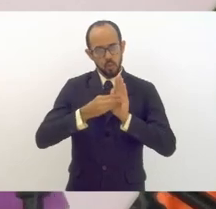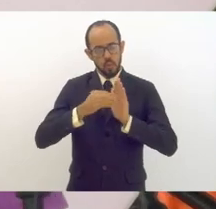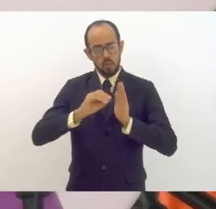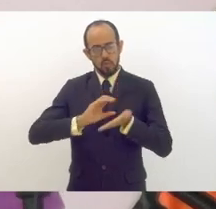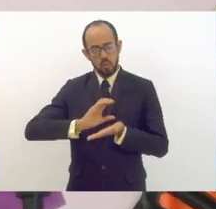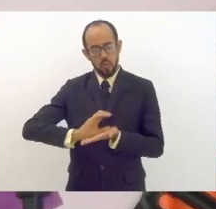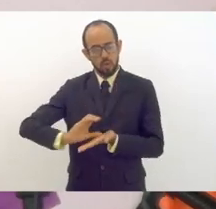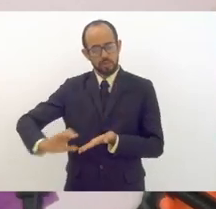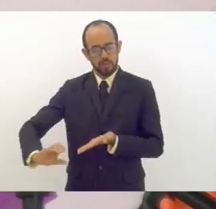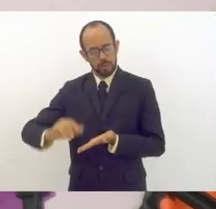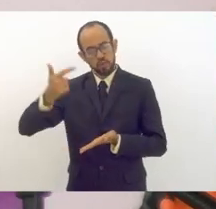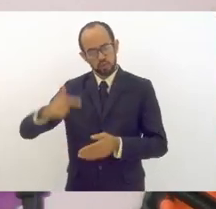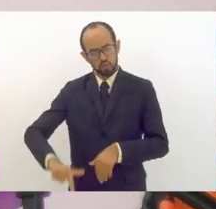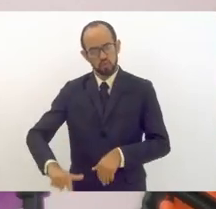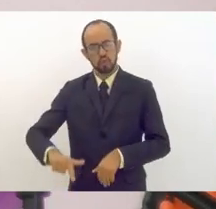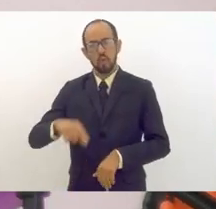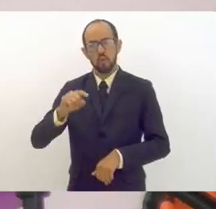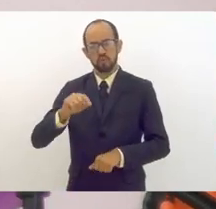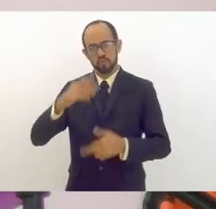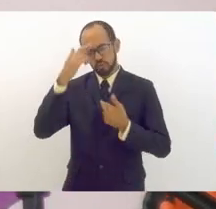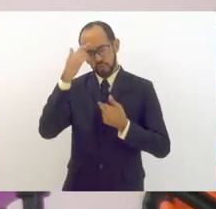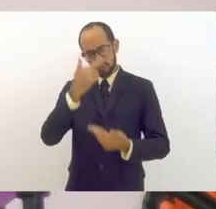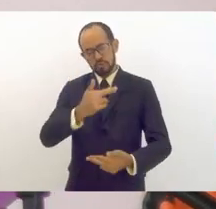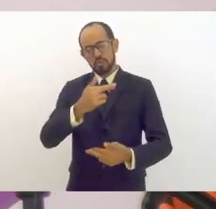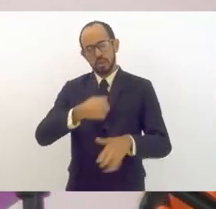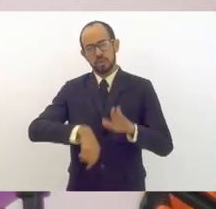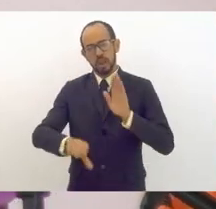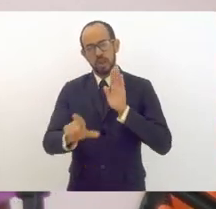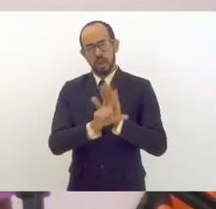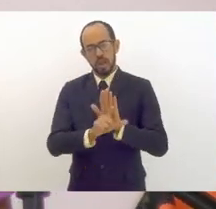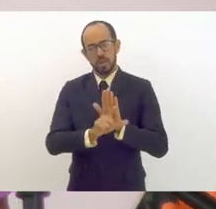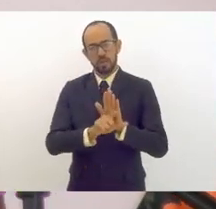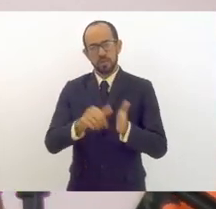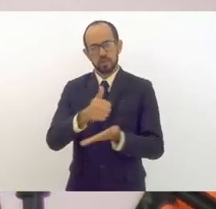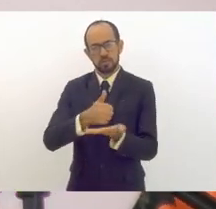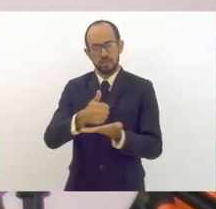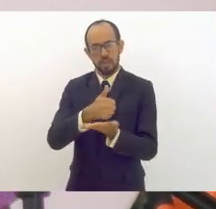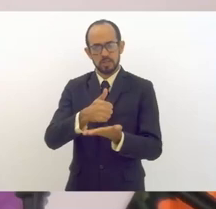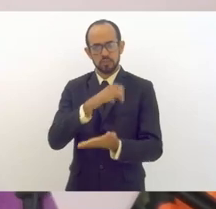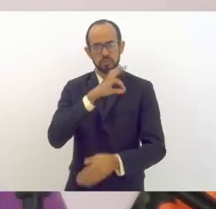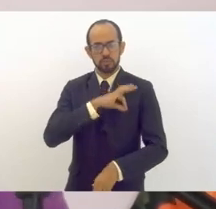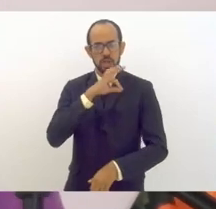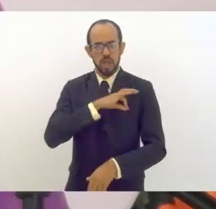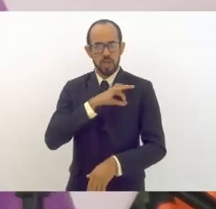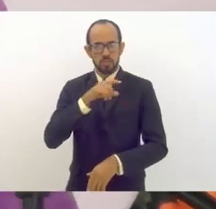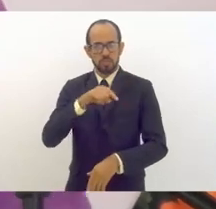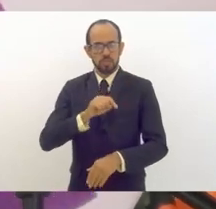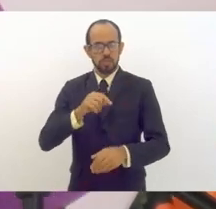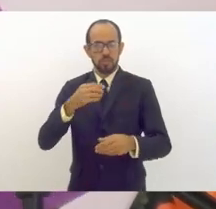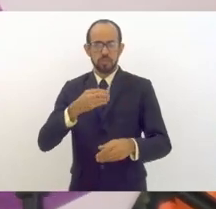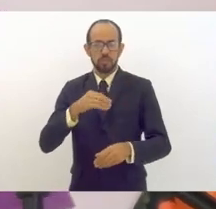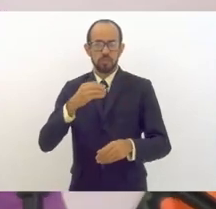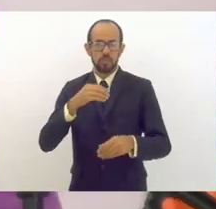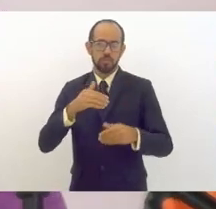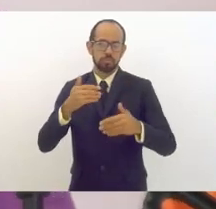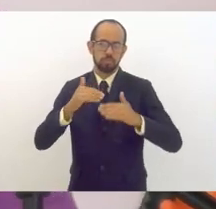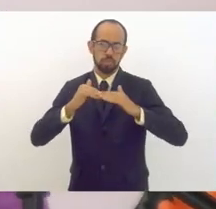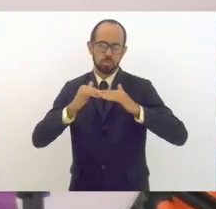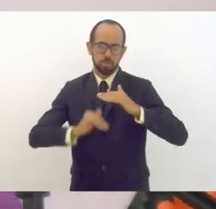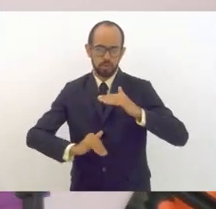2023, mais uma vez, o cumprimento da lei do piso, e a defasagem é essa que a gente acabou de falar.